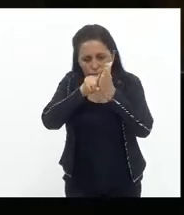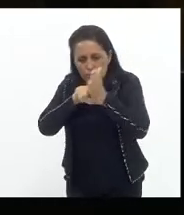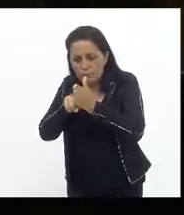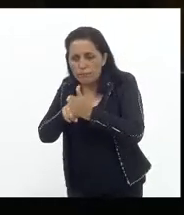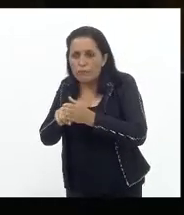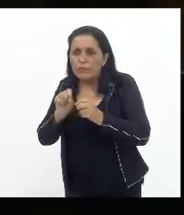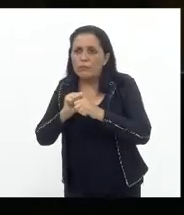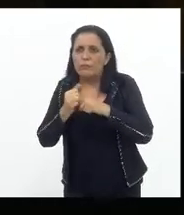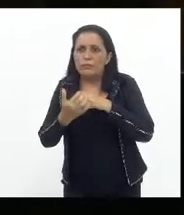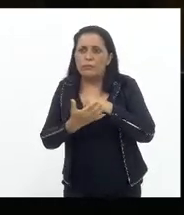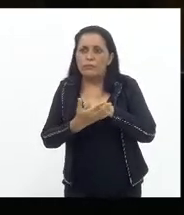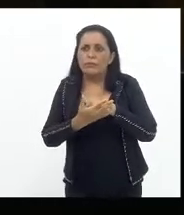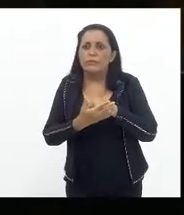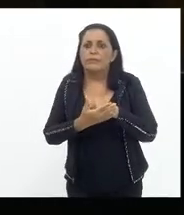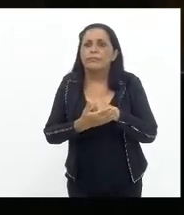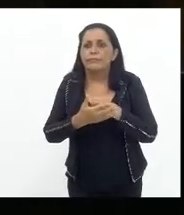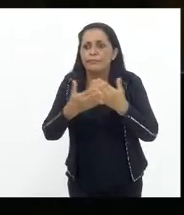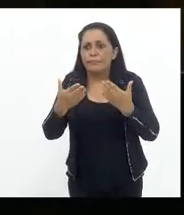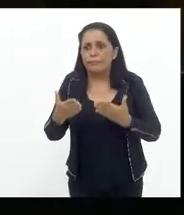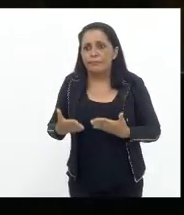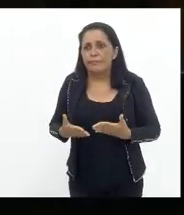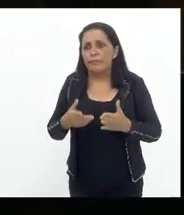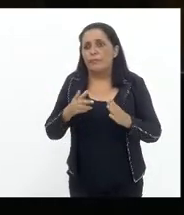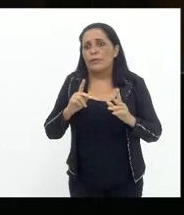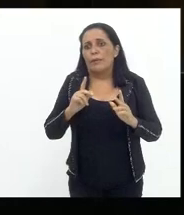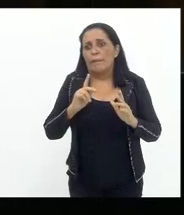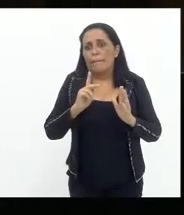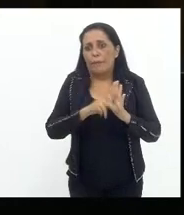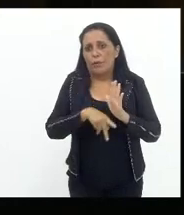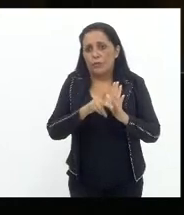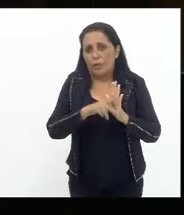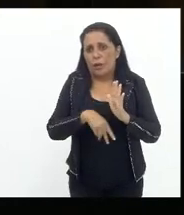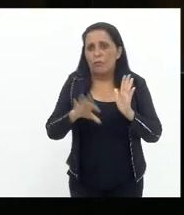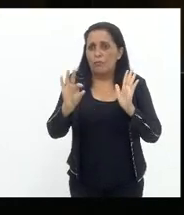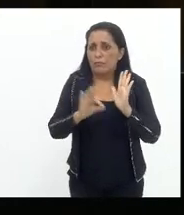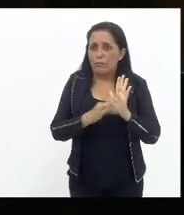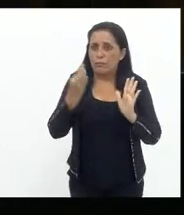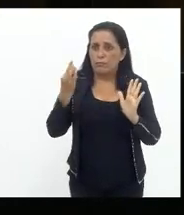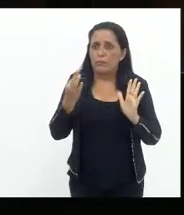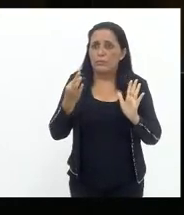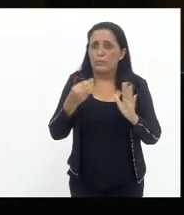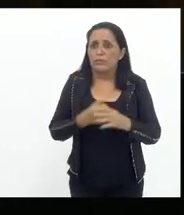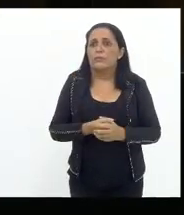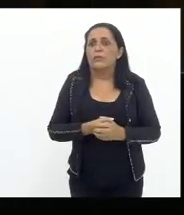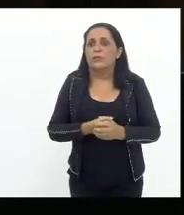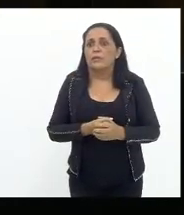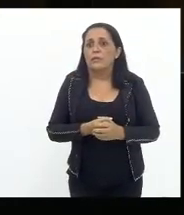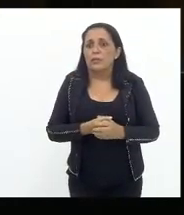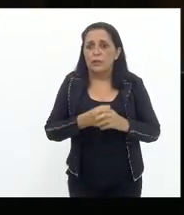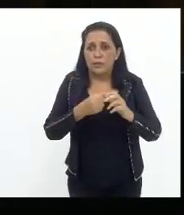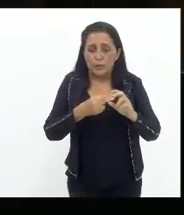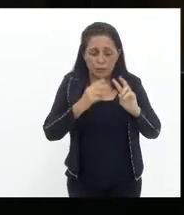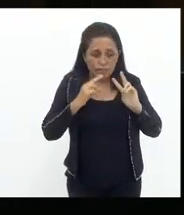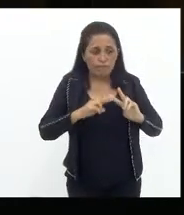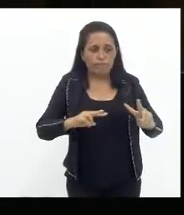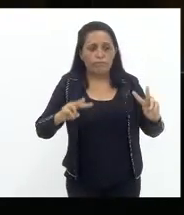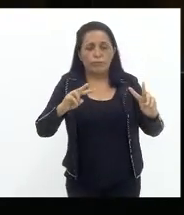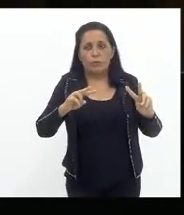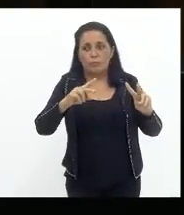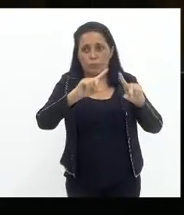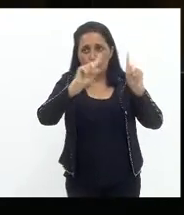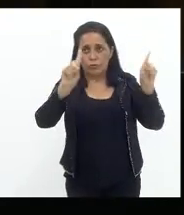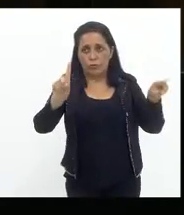que aqui já trouxe, e pelo projeto ser autorizativo e contemplar, senhor presidente, os servidores do quadro